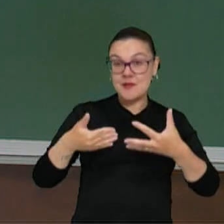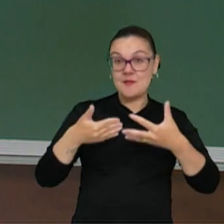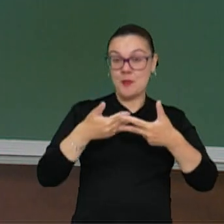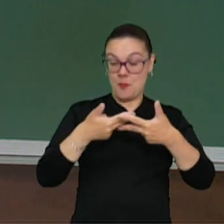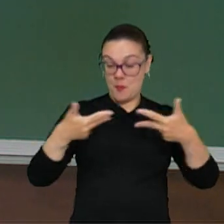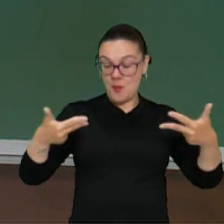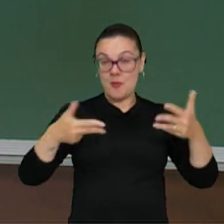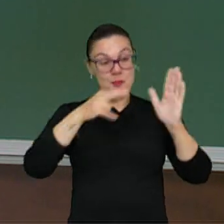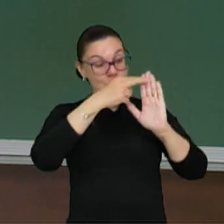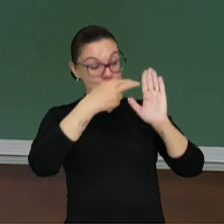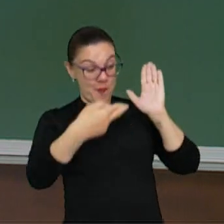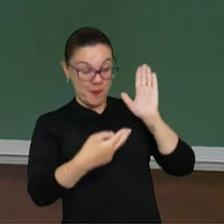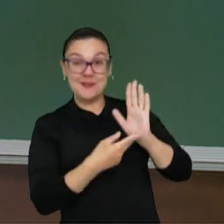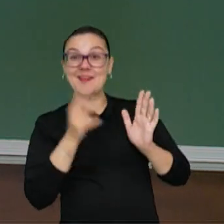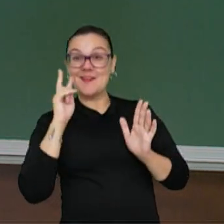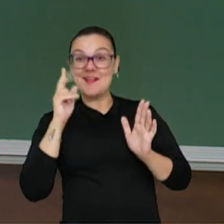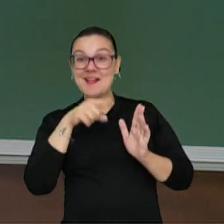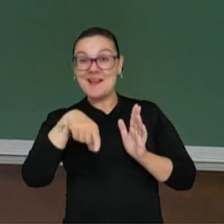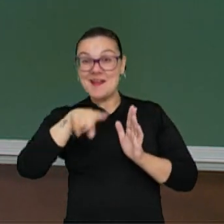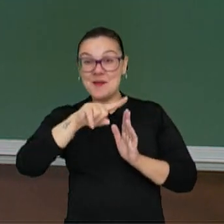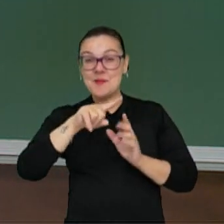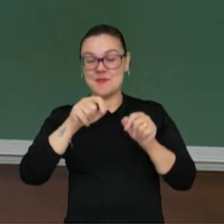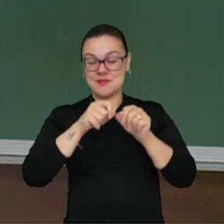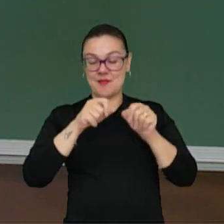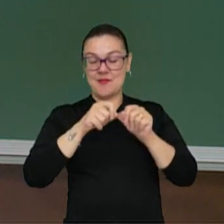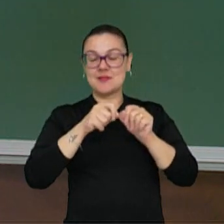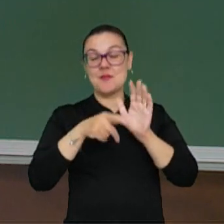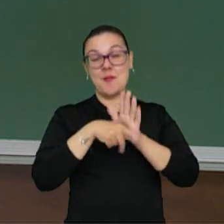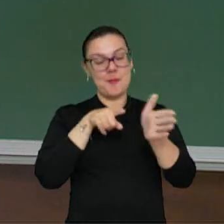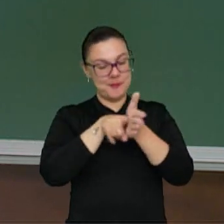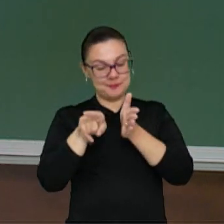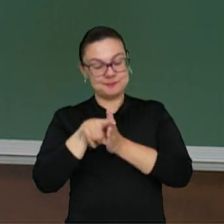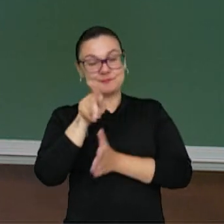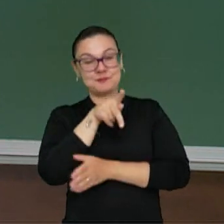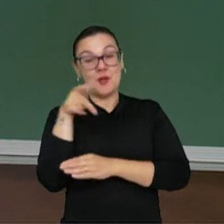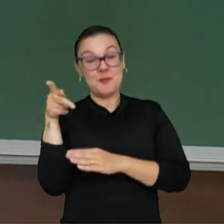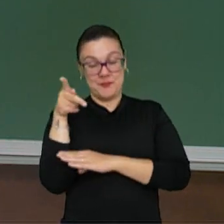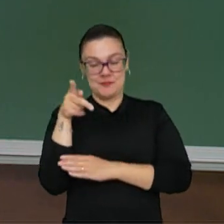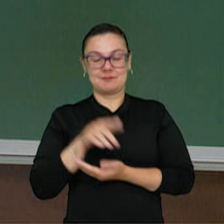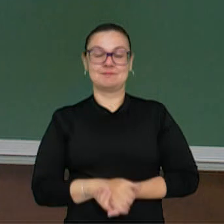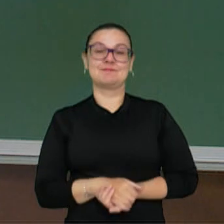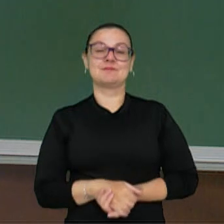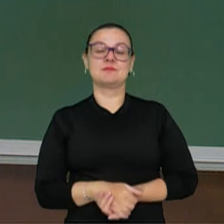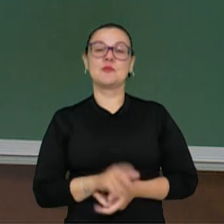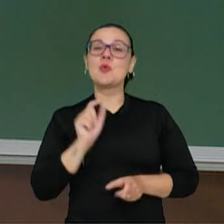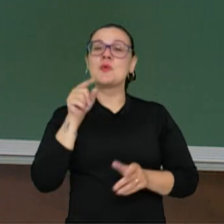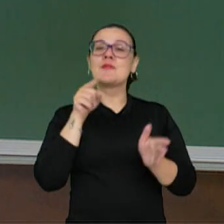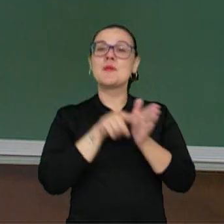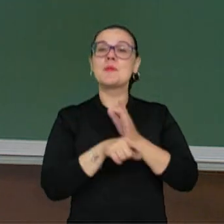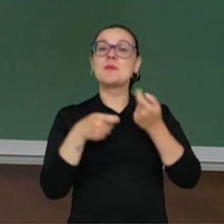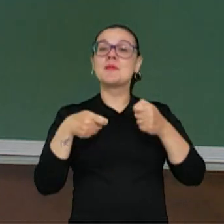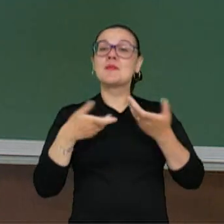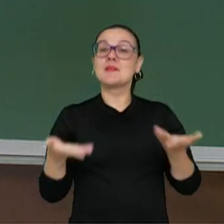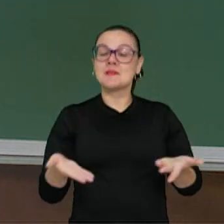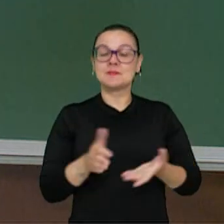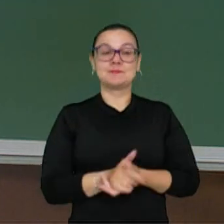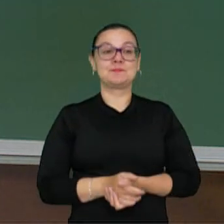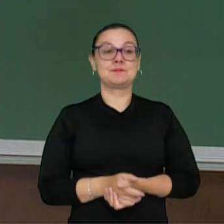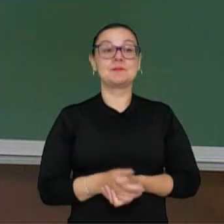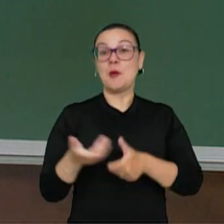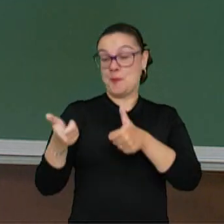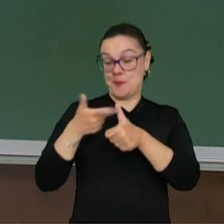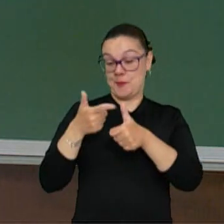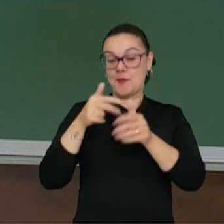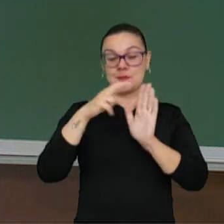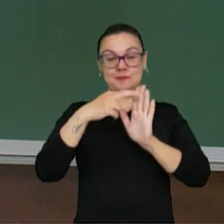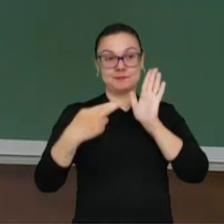não esquecer o que você vai dizer no vídeo, o que você vai perguntar para a pessoa, não pode esquecer. O que, que você vai precisar? Primeiro do